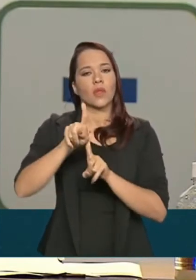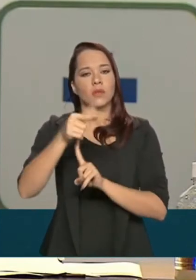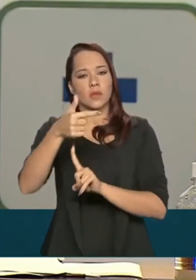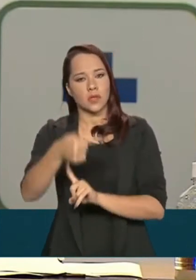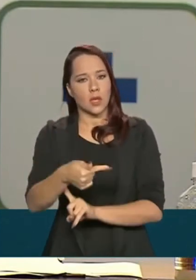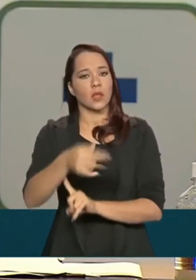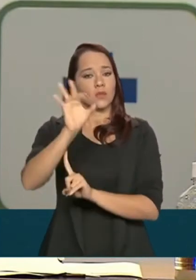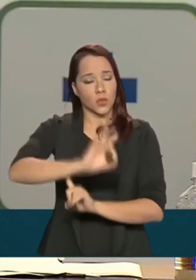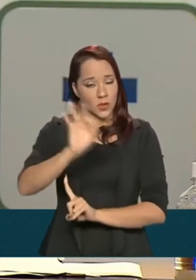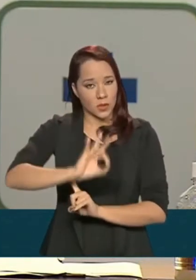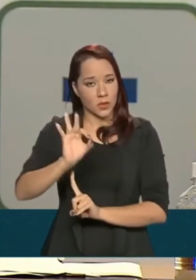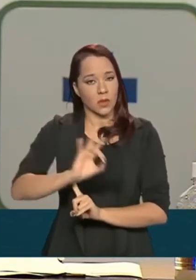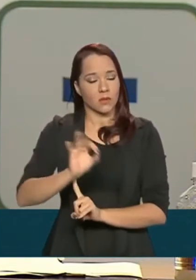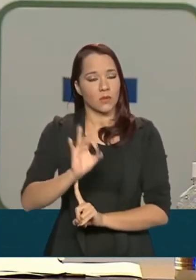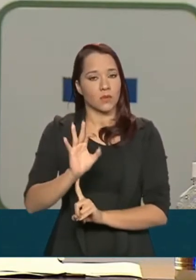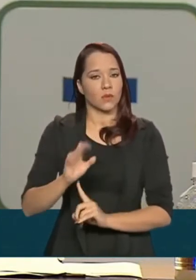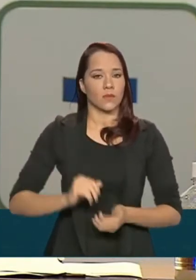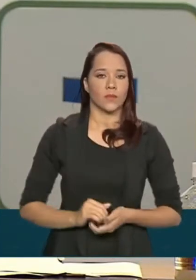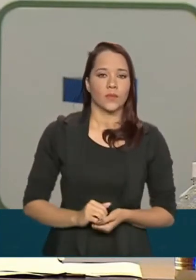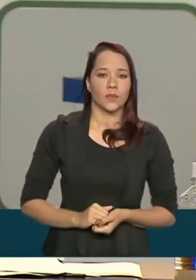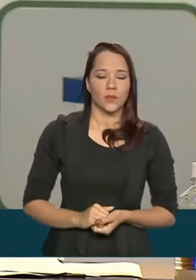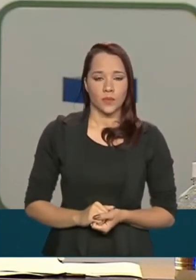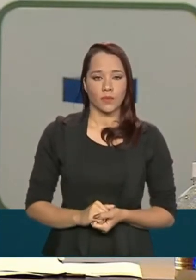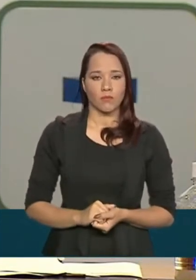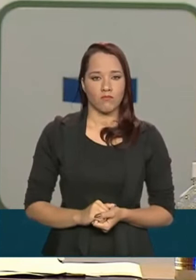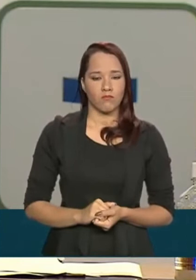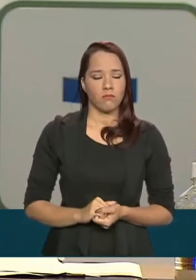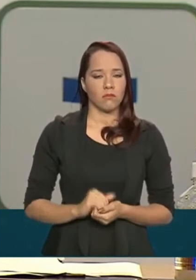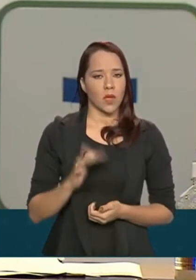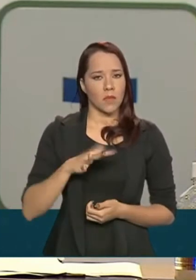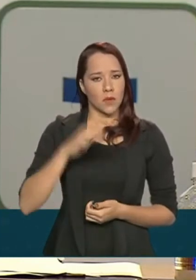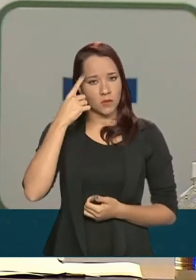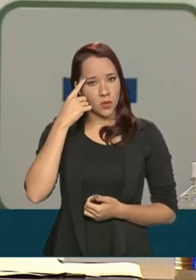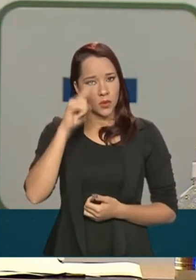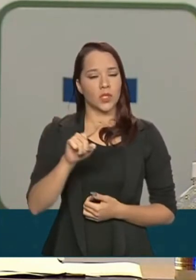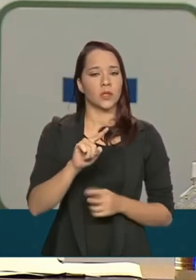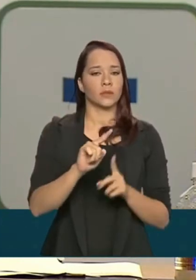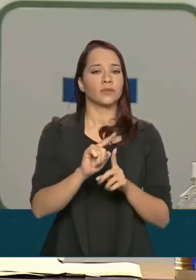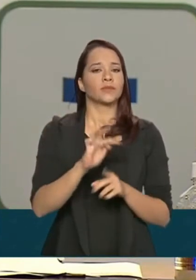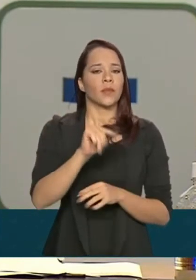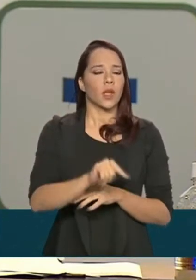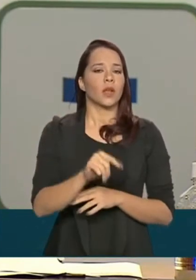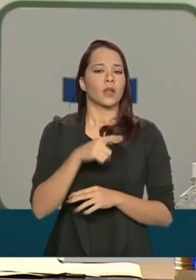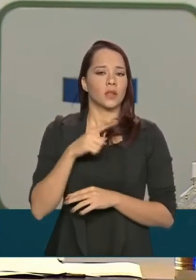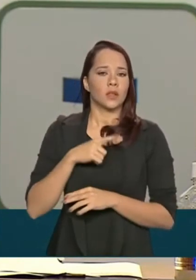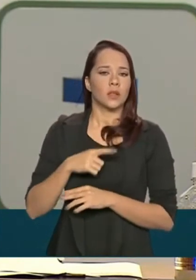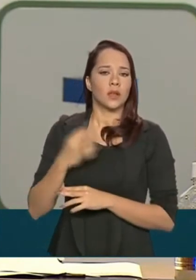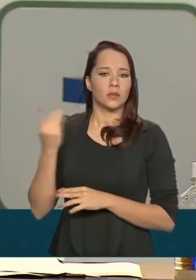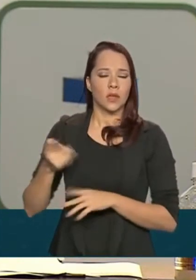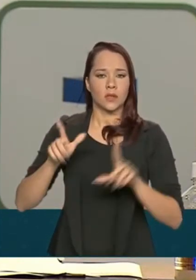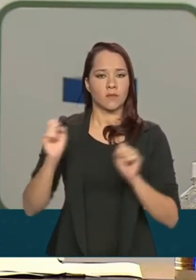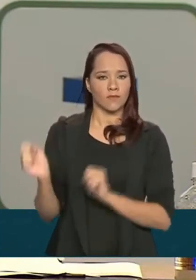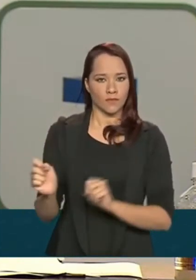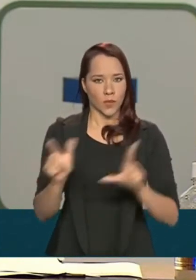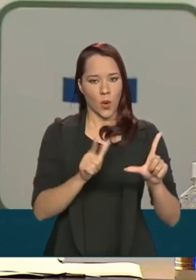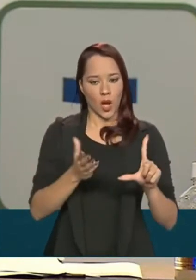7% dos casos, né? E a média diária de casos por semana está nesse quadro ao